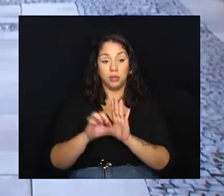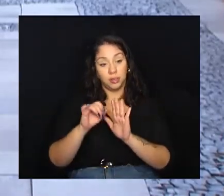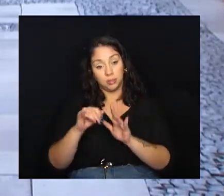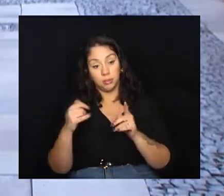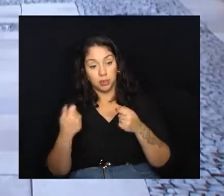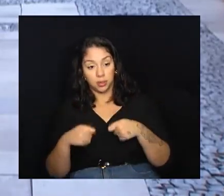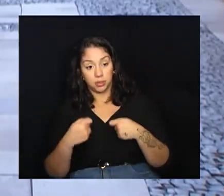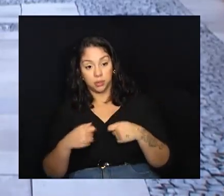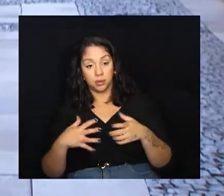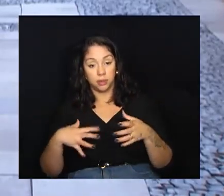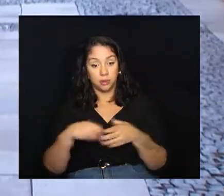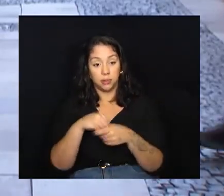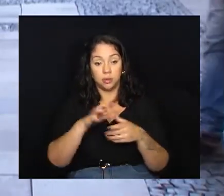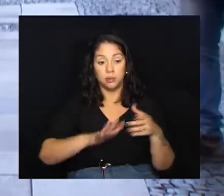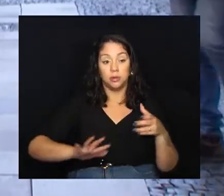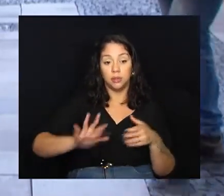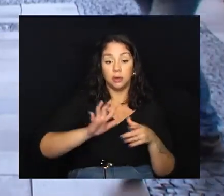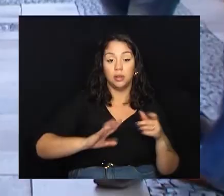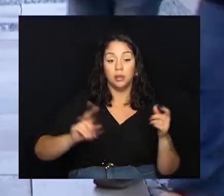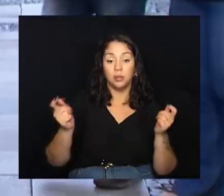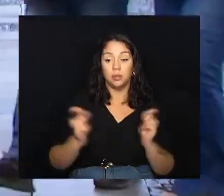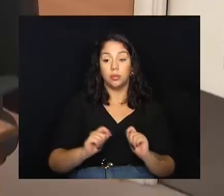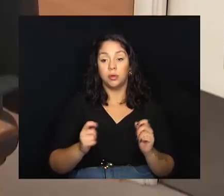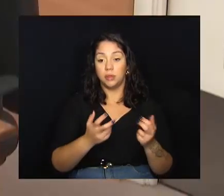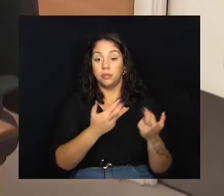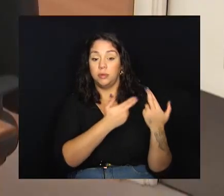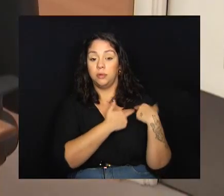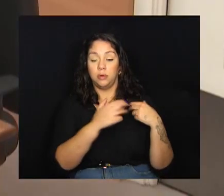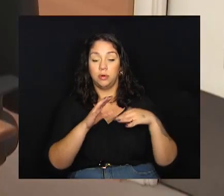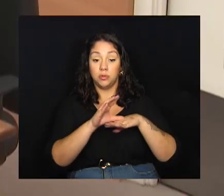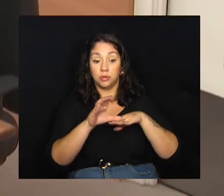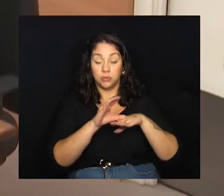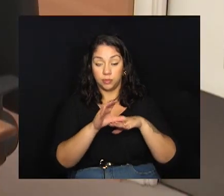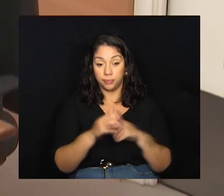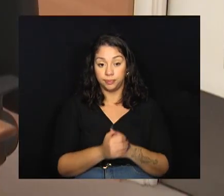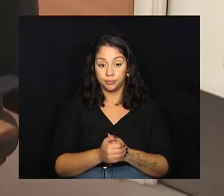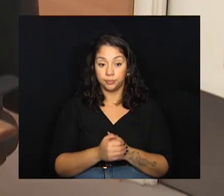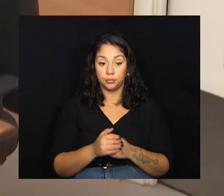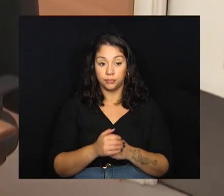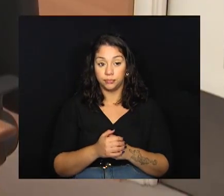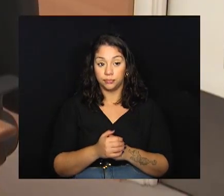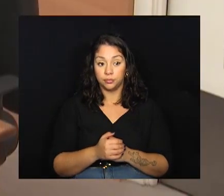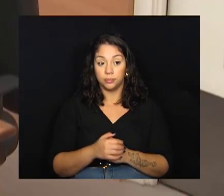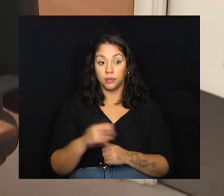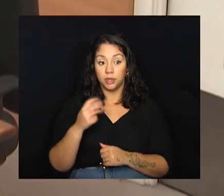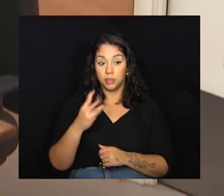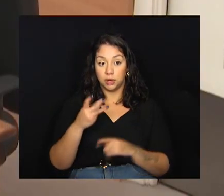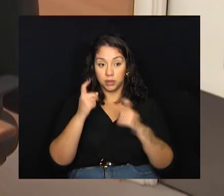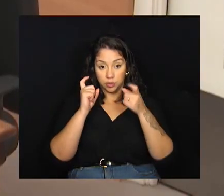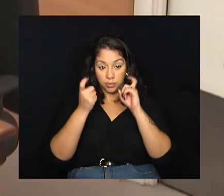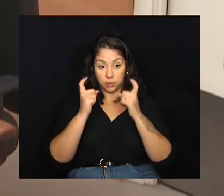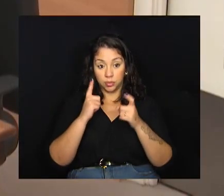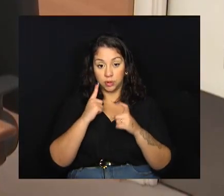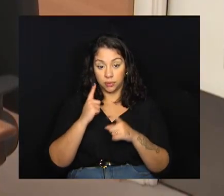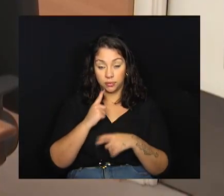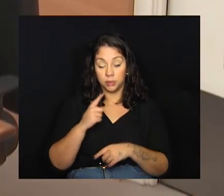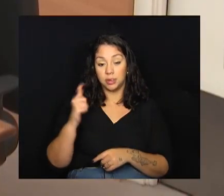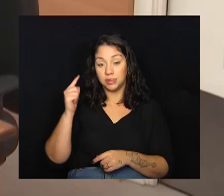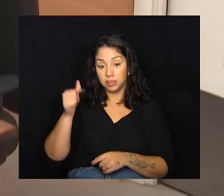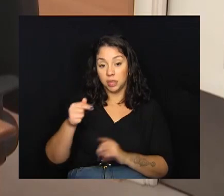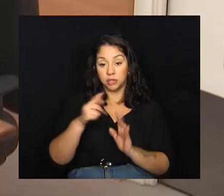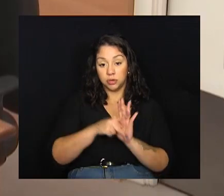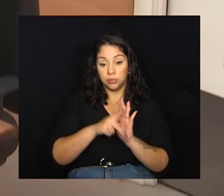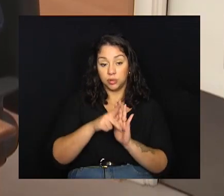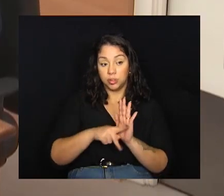dentro do âmbito da sua competência constitucional três reuniões foram realizadas e sete projetos passaram pela